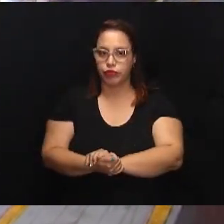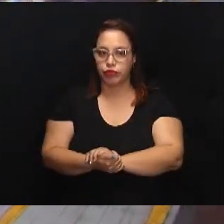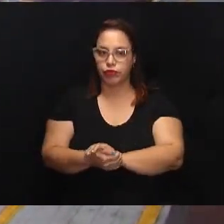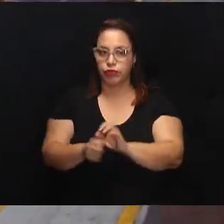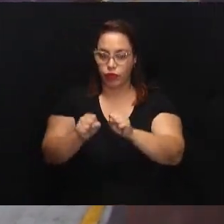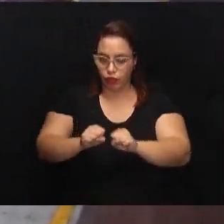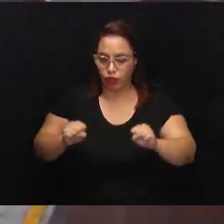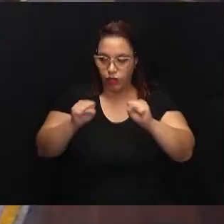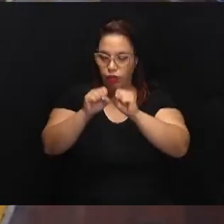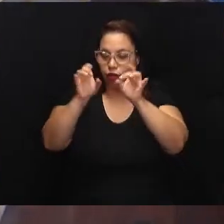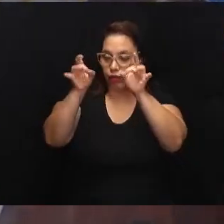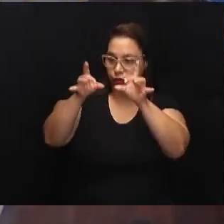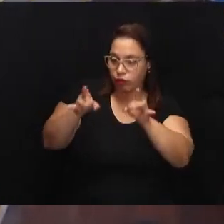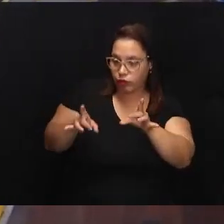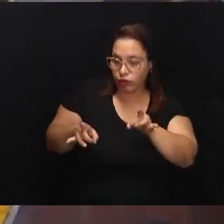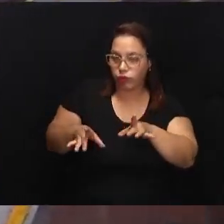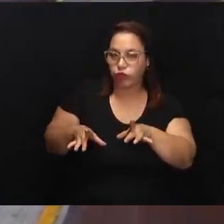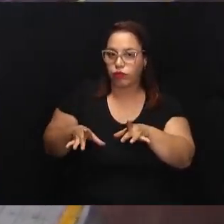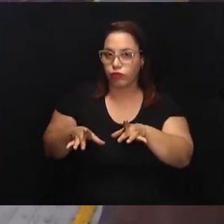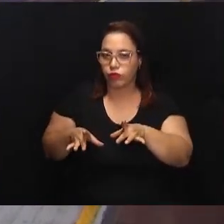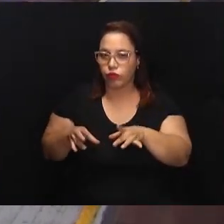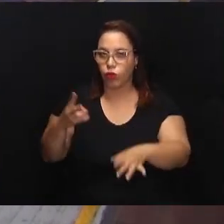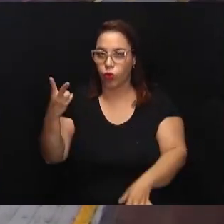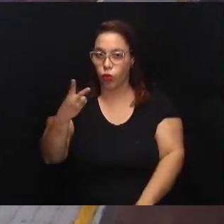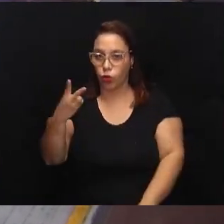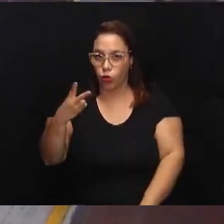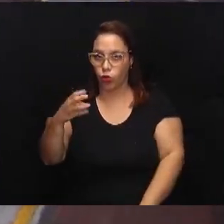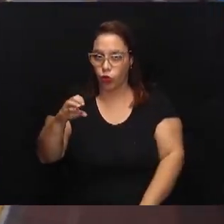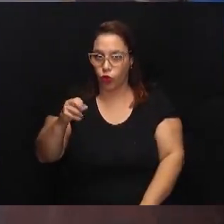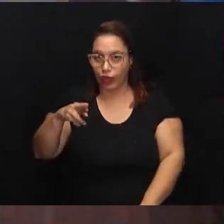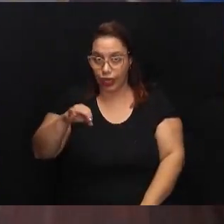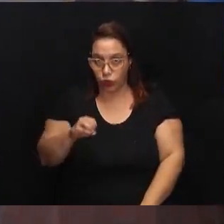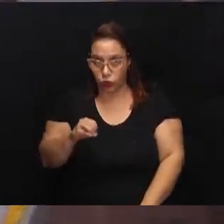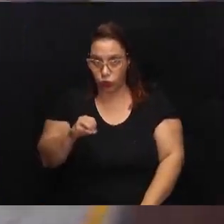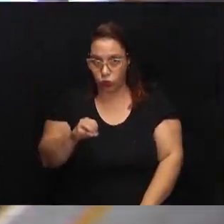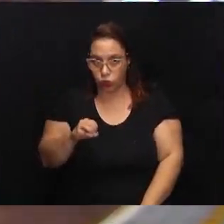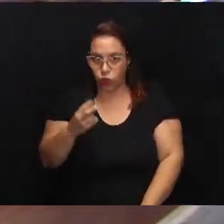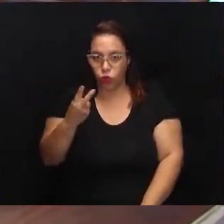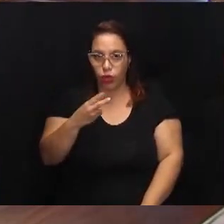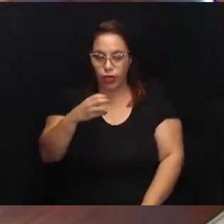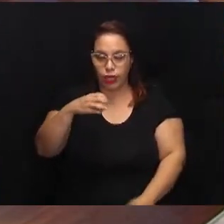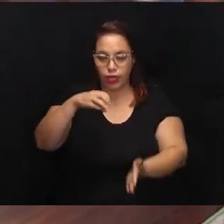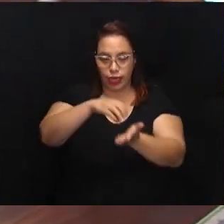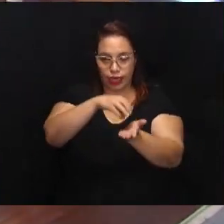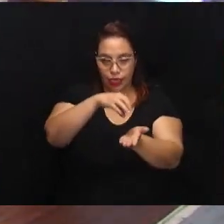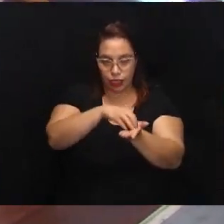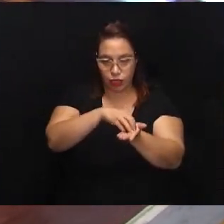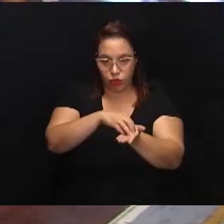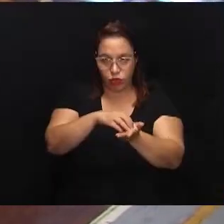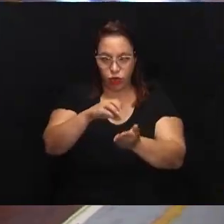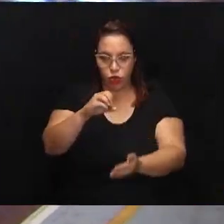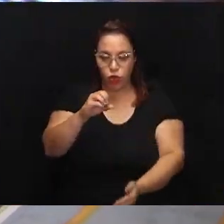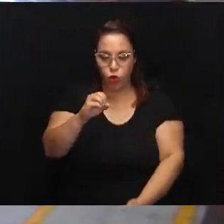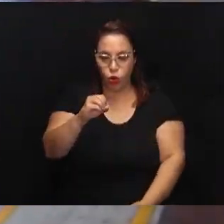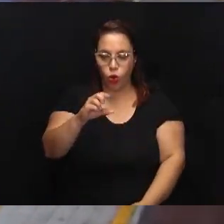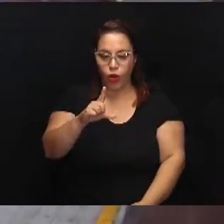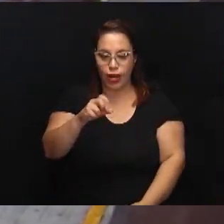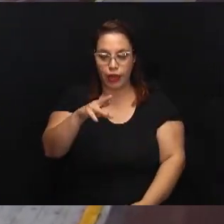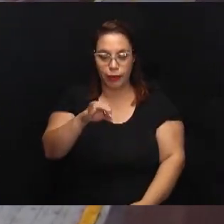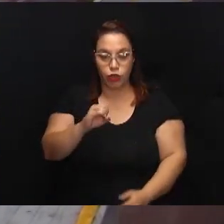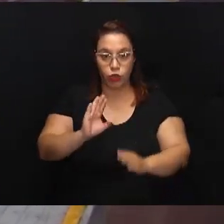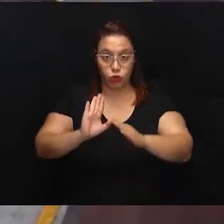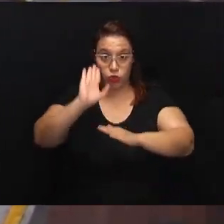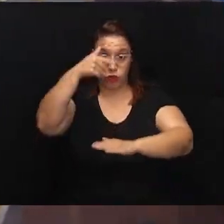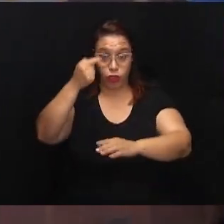que é mais especializado, a gente joga com 2 ponteiros, 2 centrais, o líbero, levantador